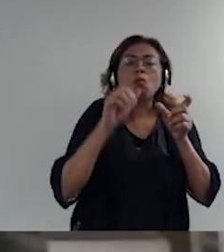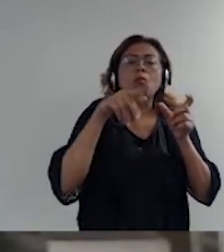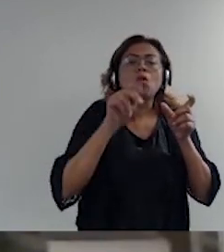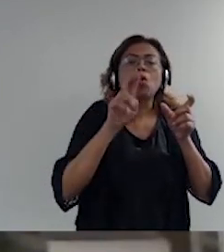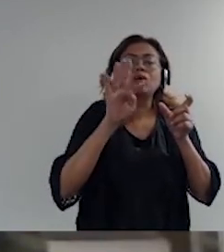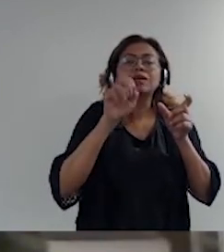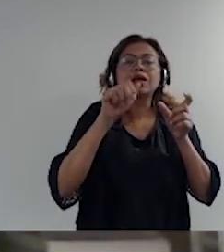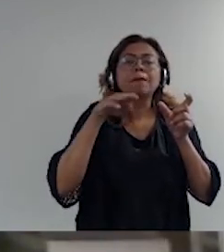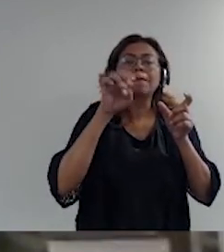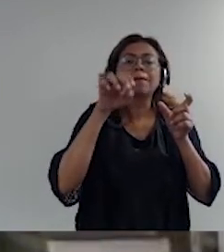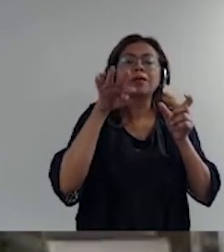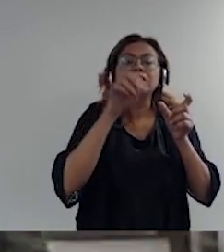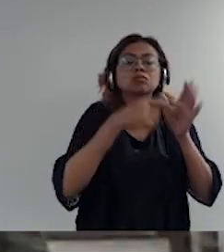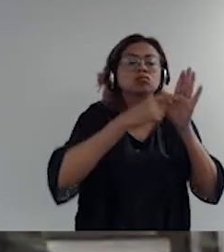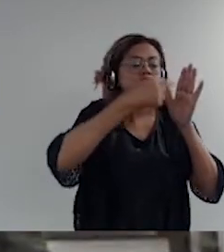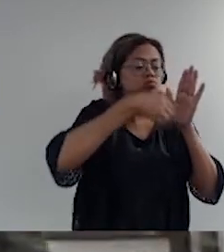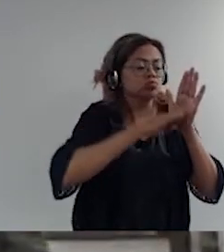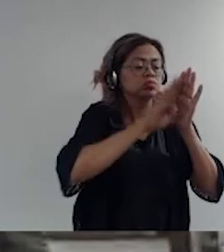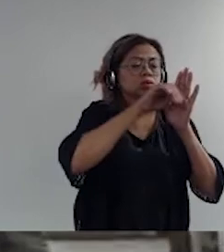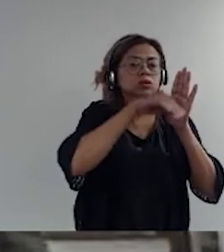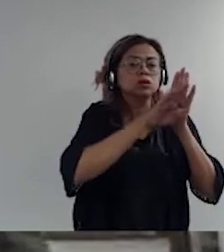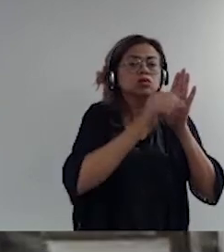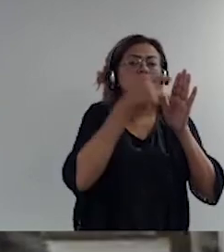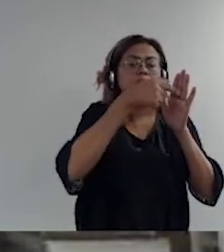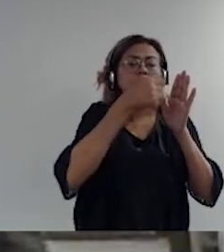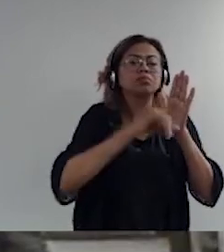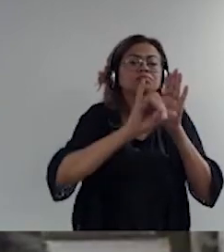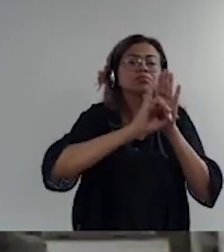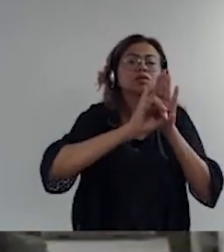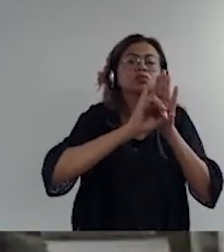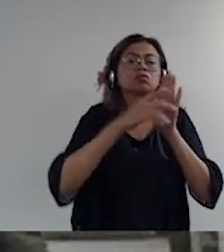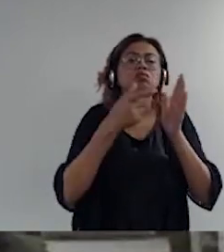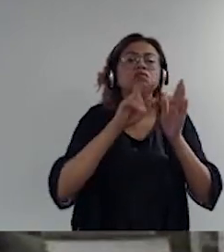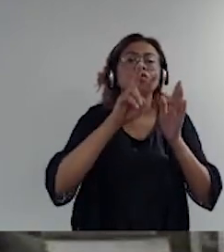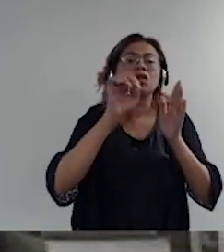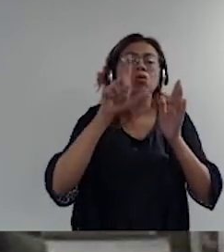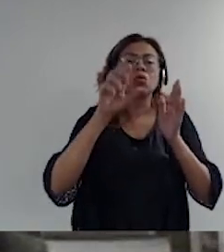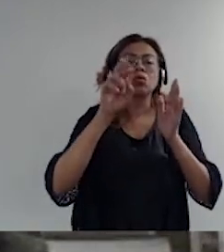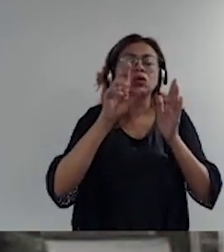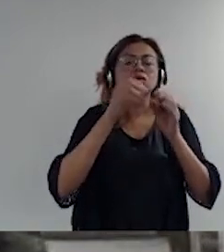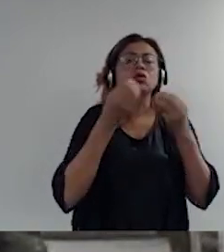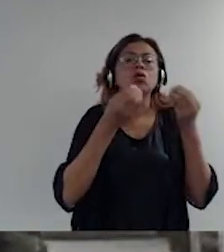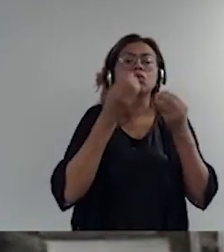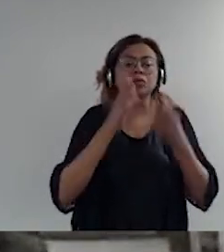projeção dos nossos resultados no mercado de capitais, no mercado de valores.